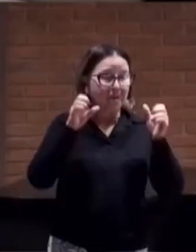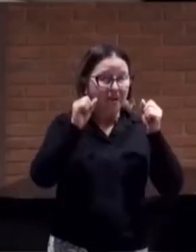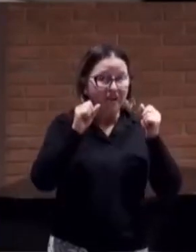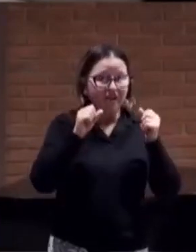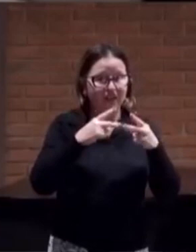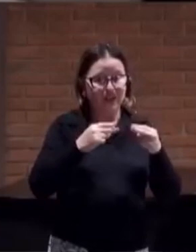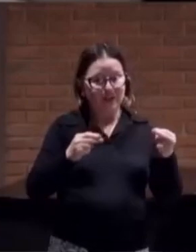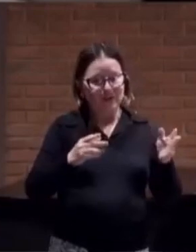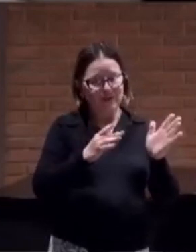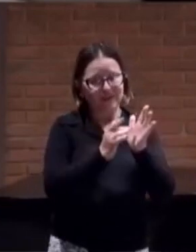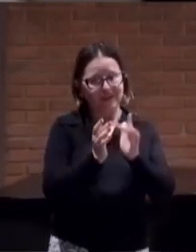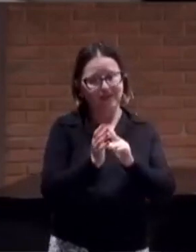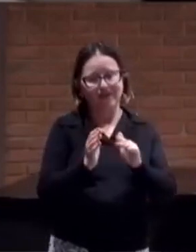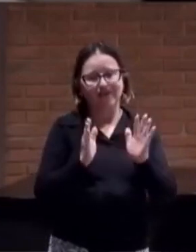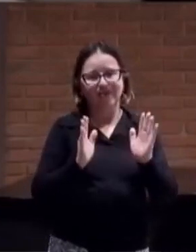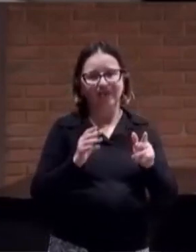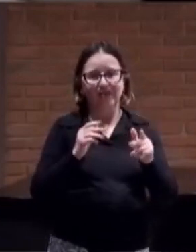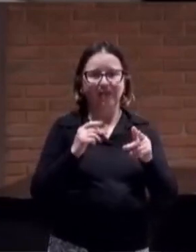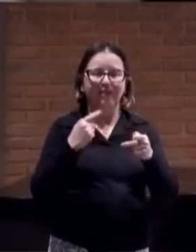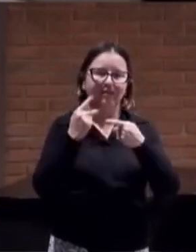com certas